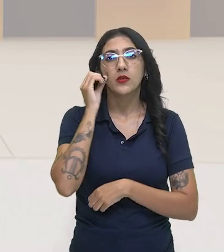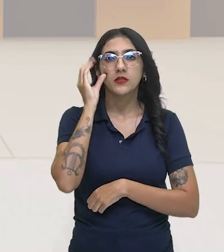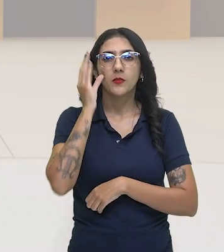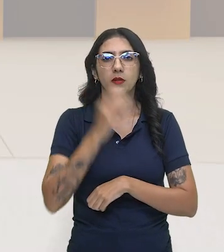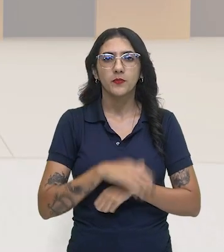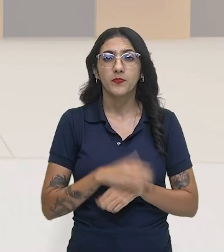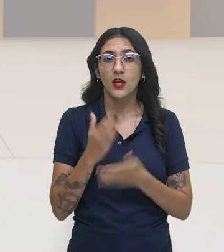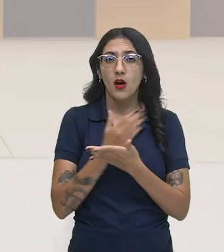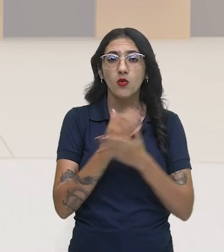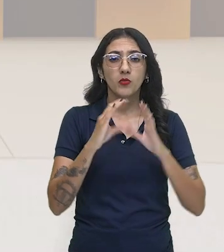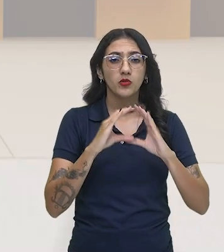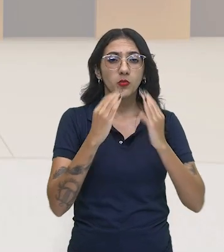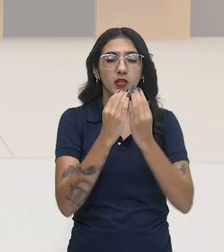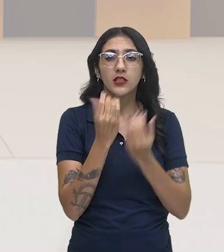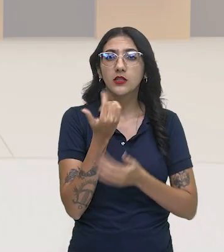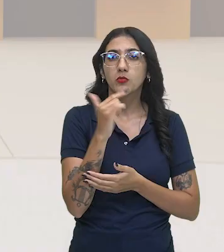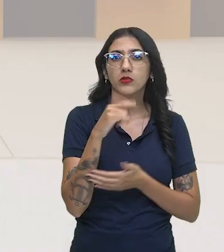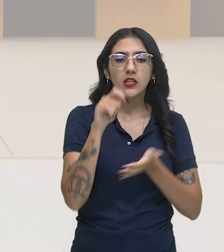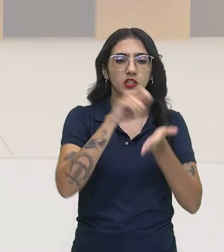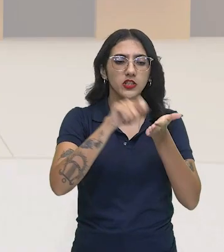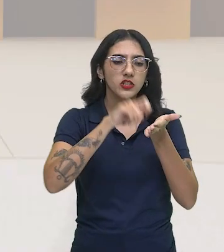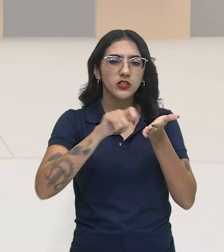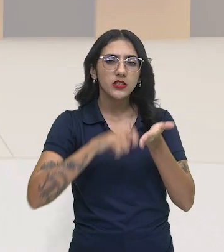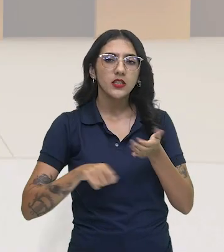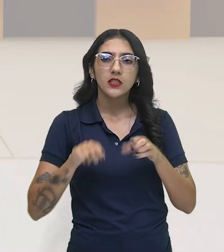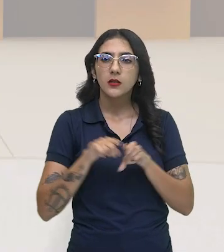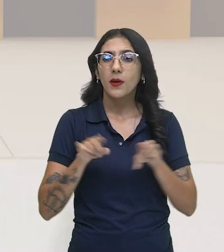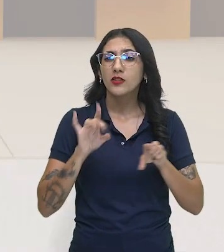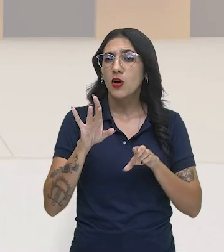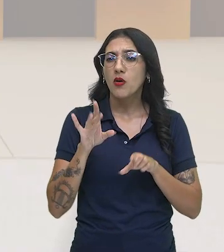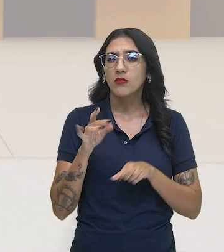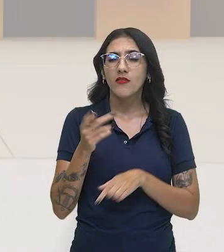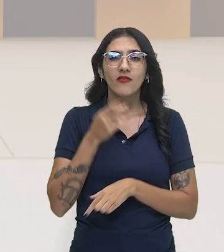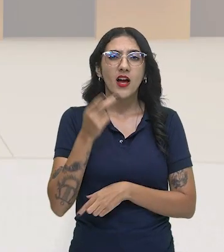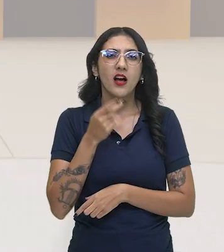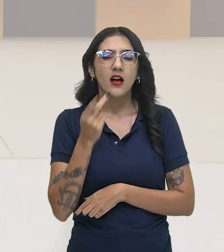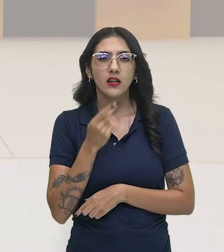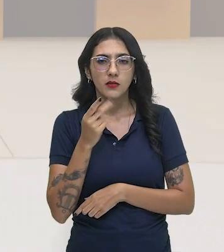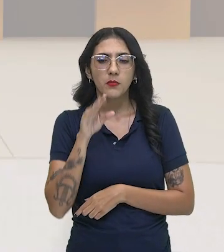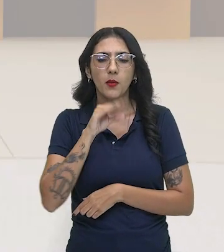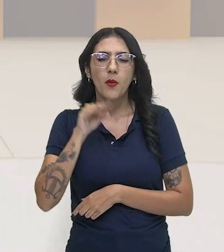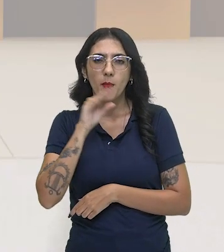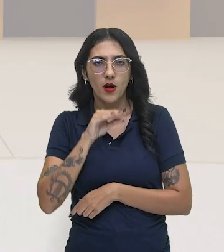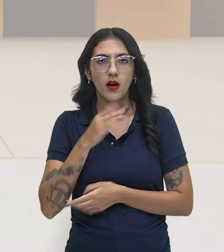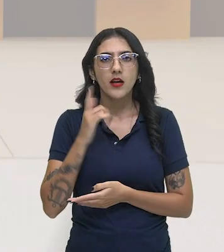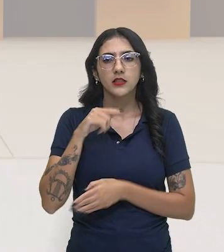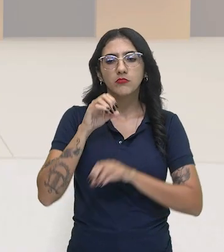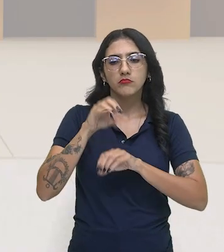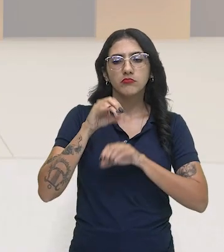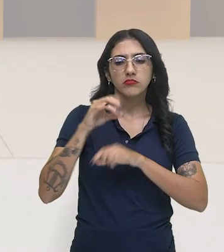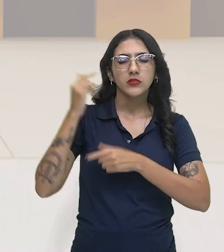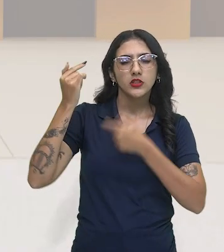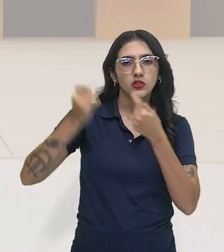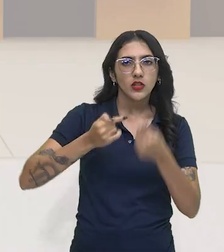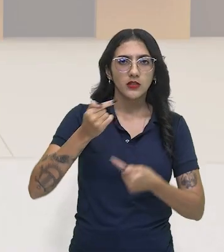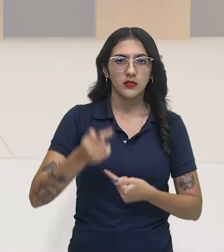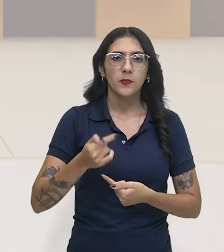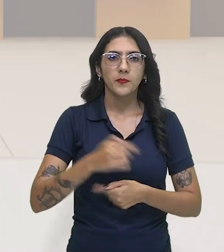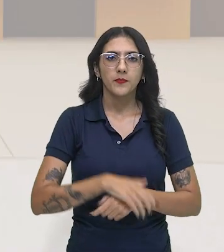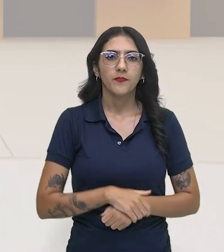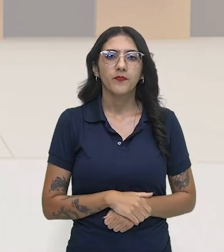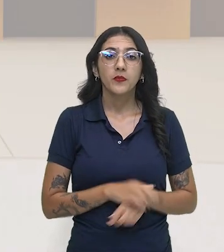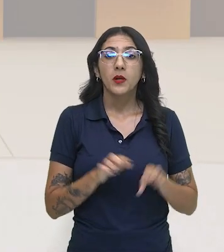têm a escrita, mas tem a fala, tem todo um sistema de comunicação e vão sendo passados de geração a geração. Mas é claro